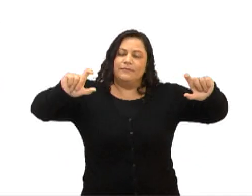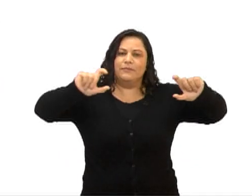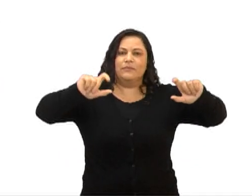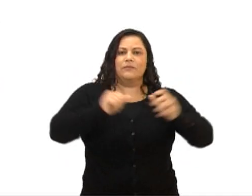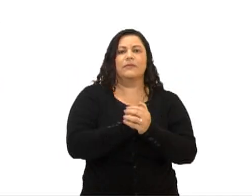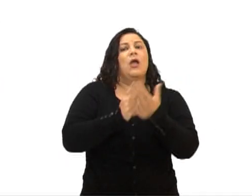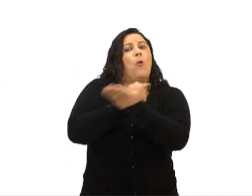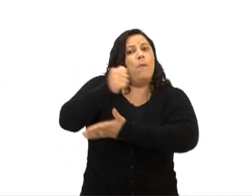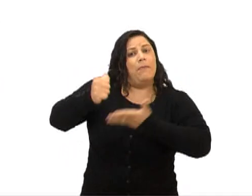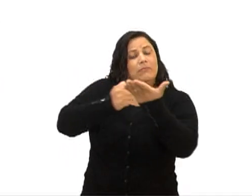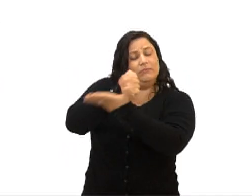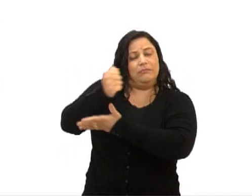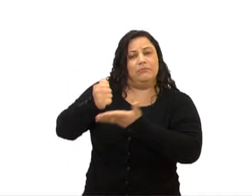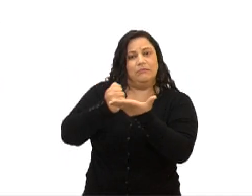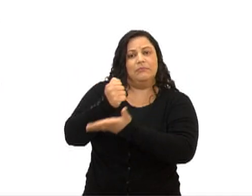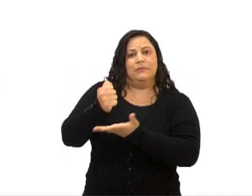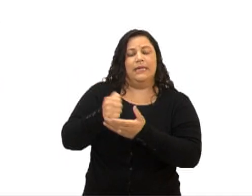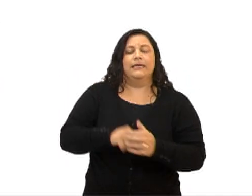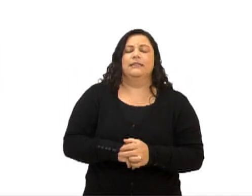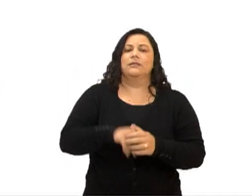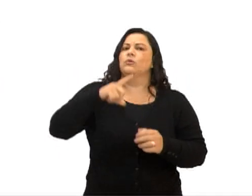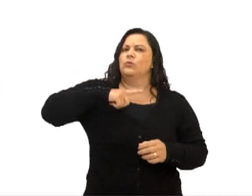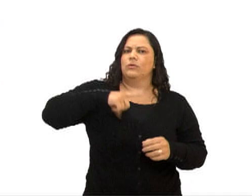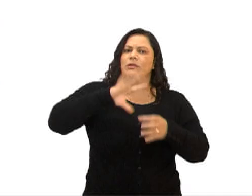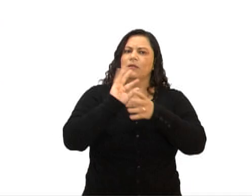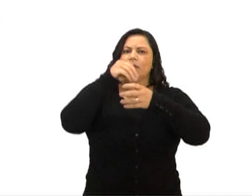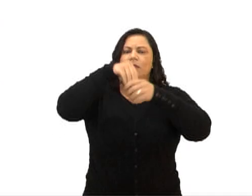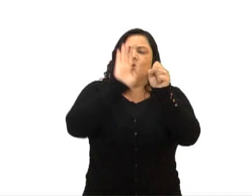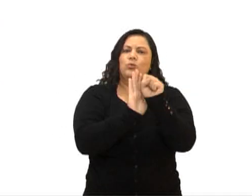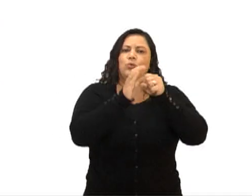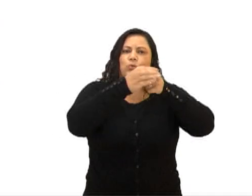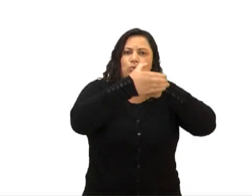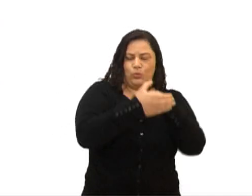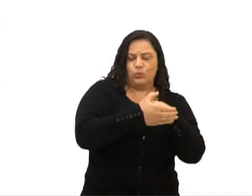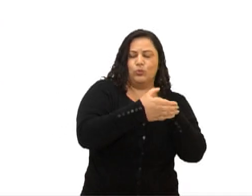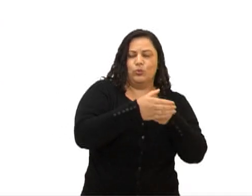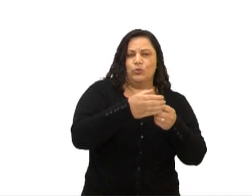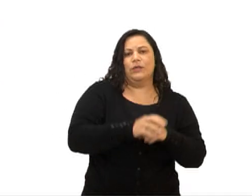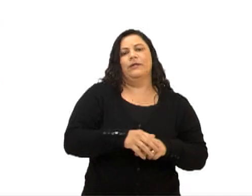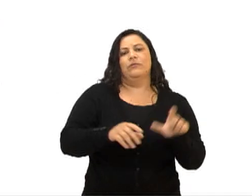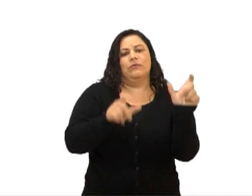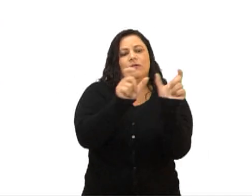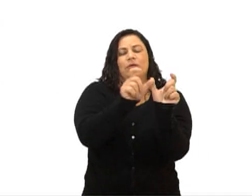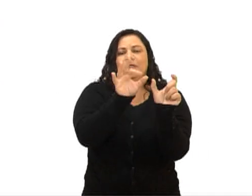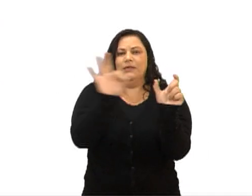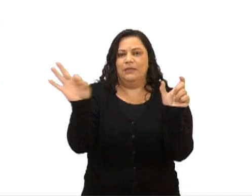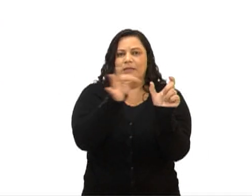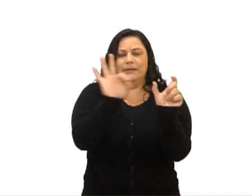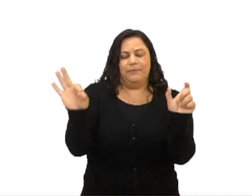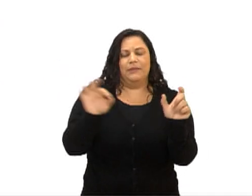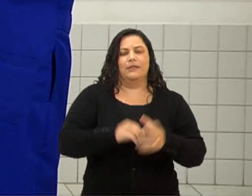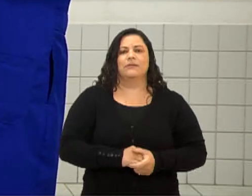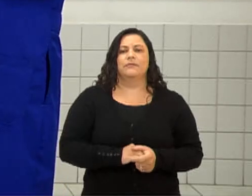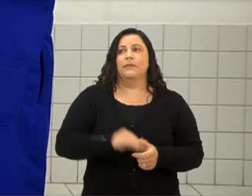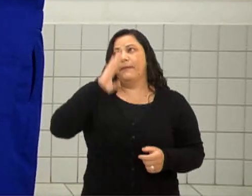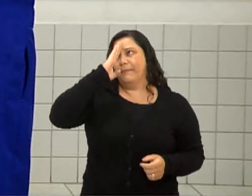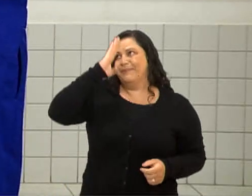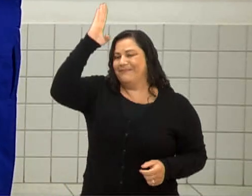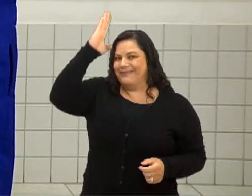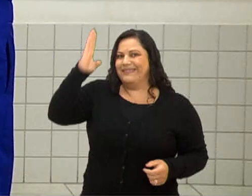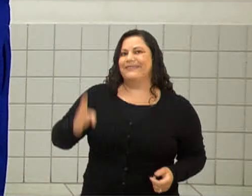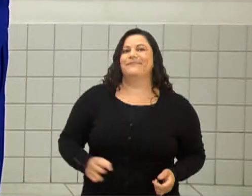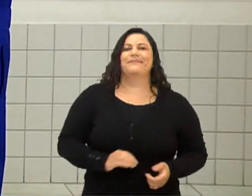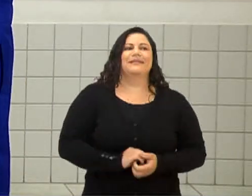elemento básico que constitui ali o sujeito ou o predicado de uma frase, né? Que a gente também pode considerar os elementos fundamentais,